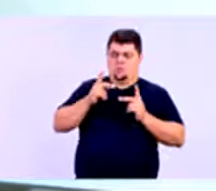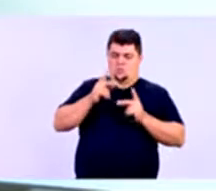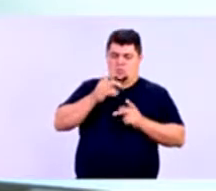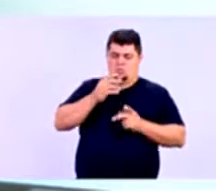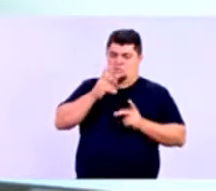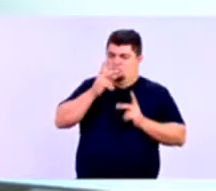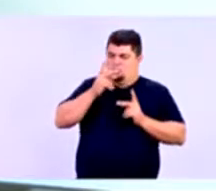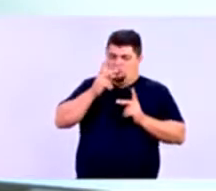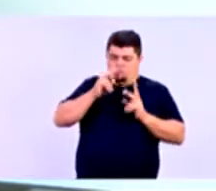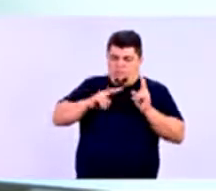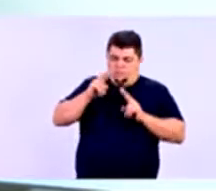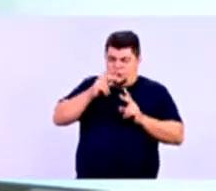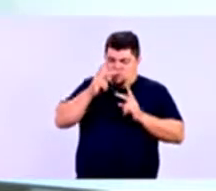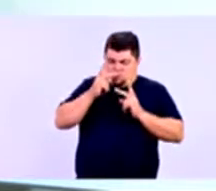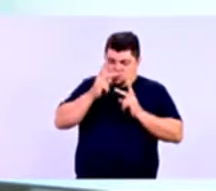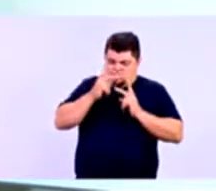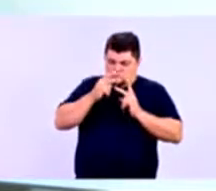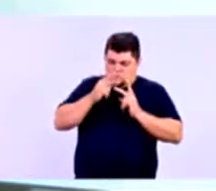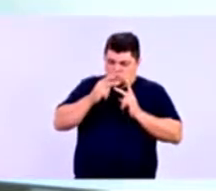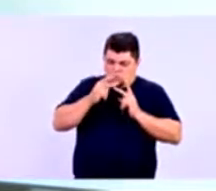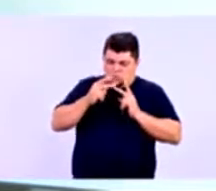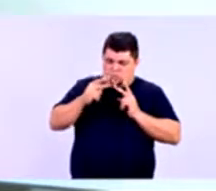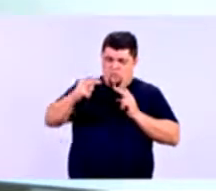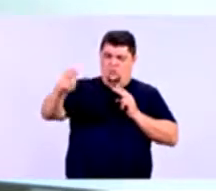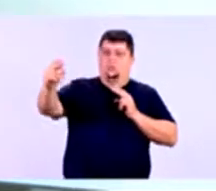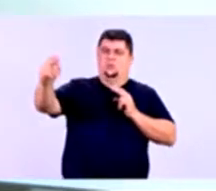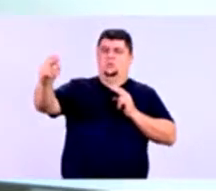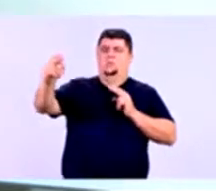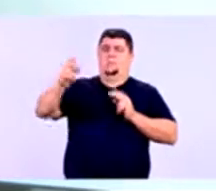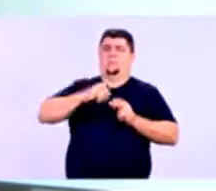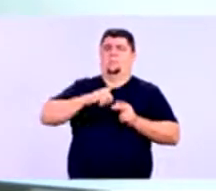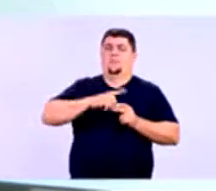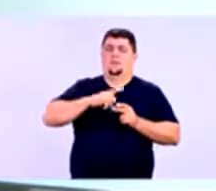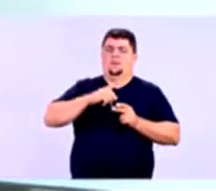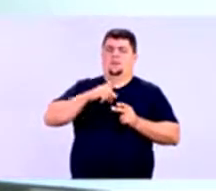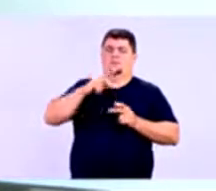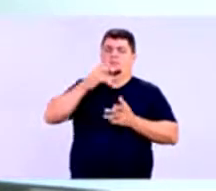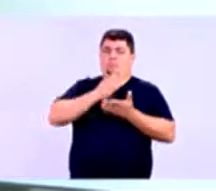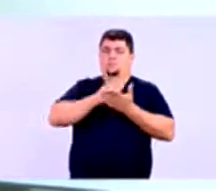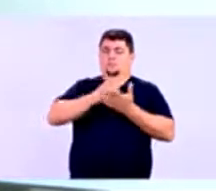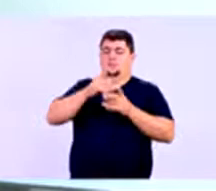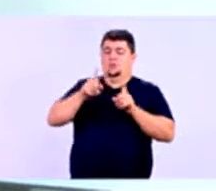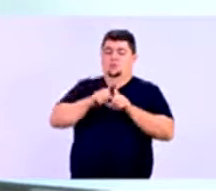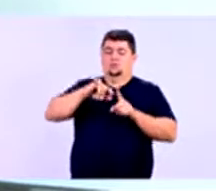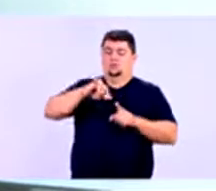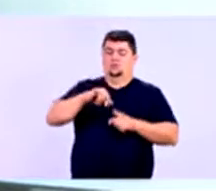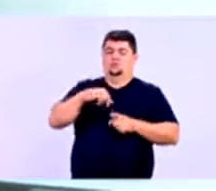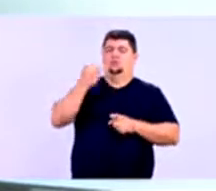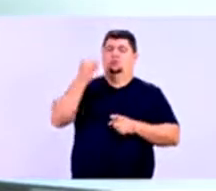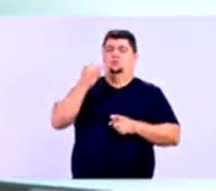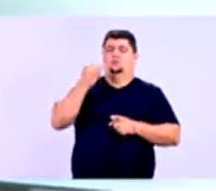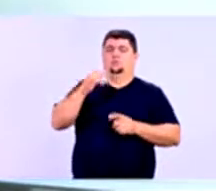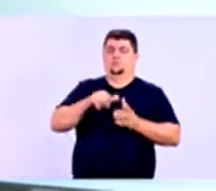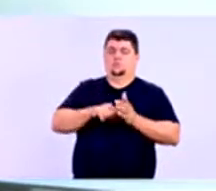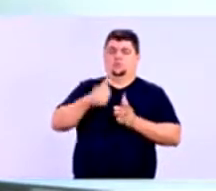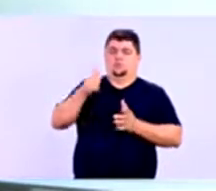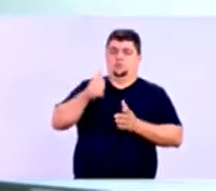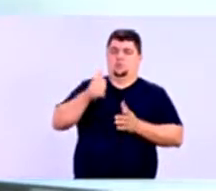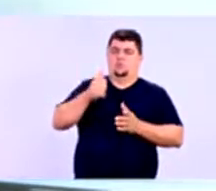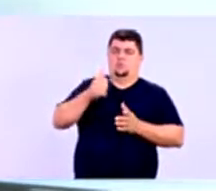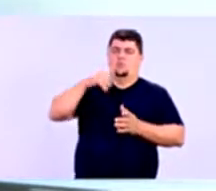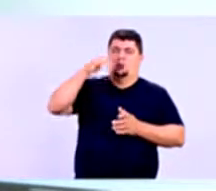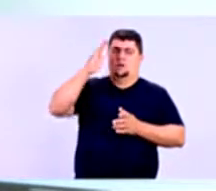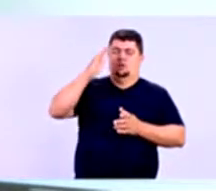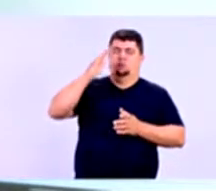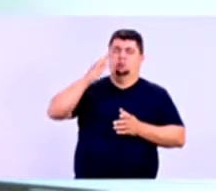da parcela da dívida por mês, além do valor da parcela, eu tenho que pagar os juros. Então, o primeiro mês eu estou devendo mais,